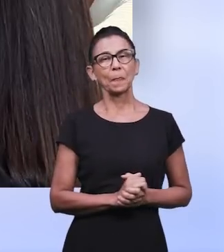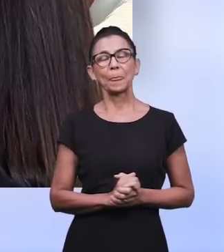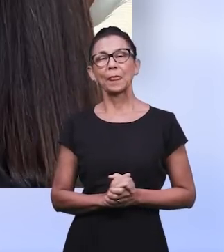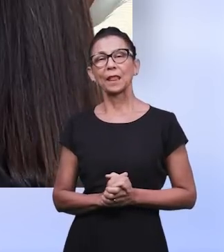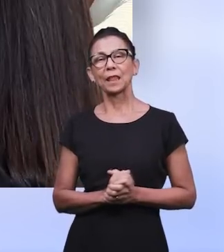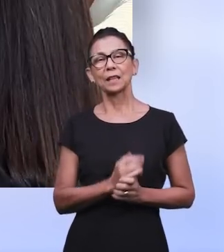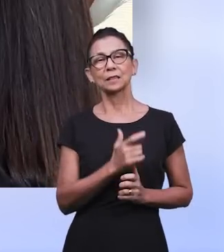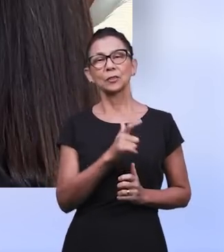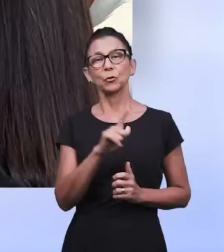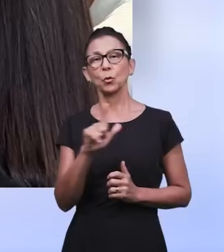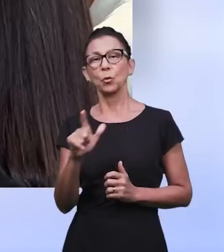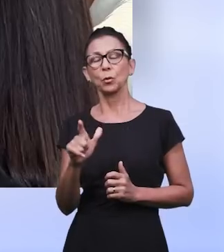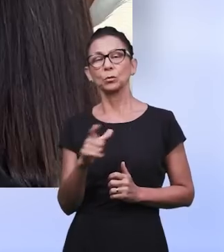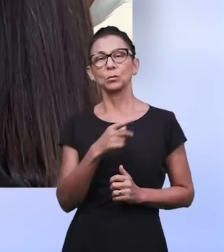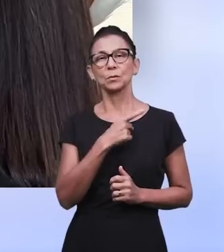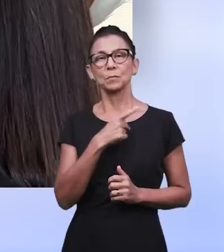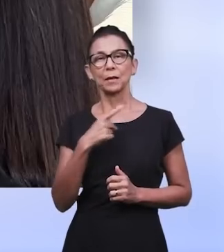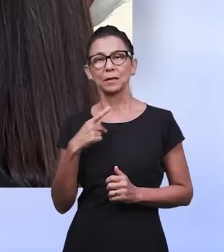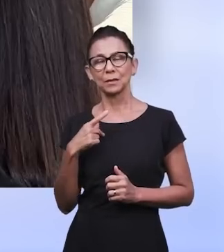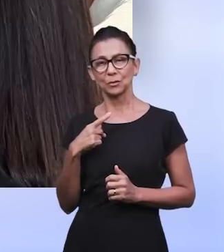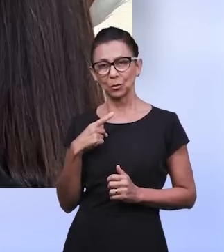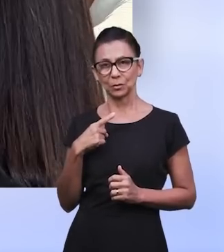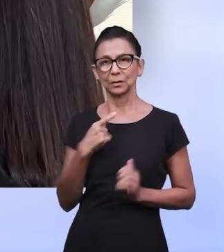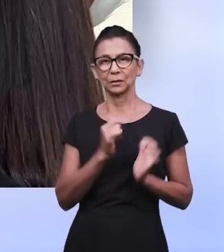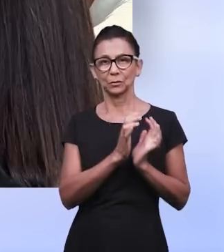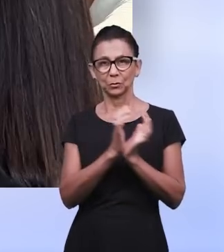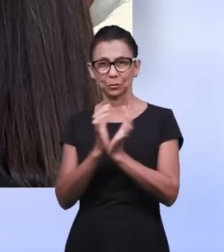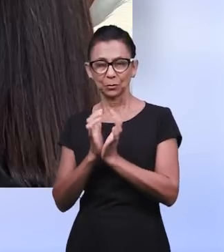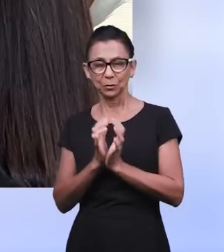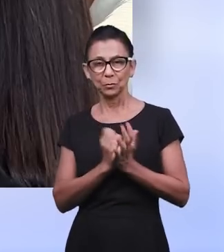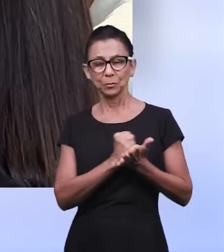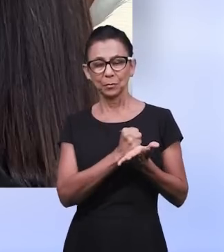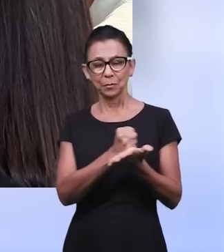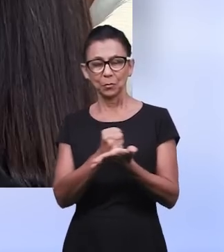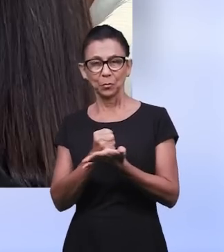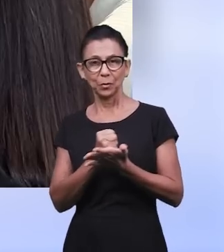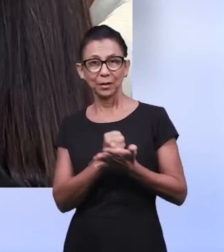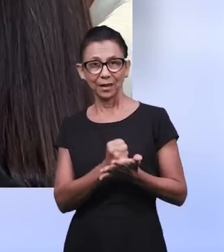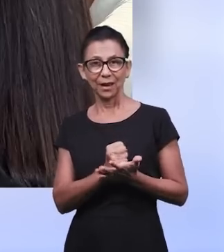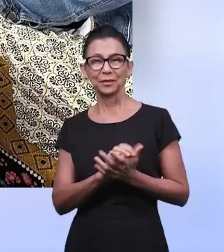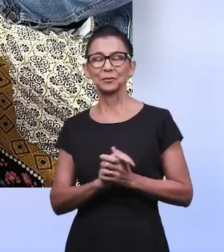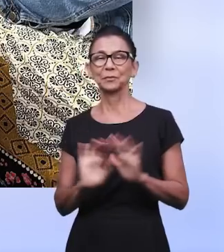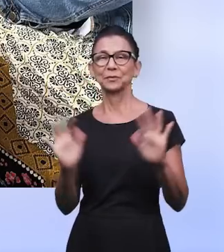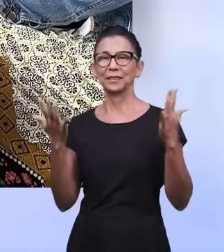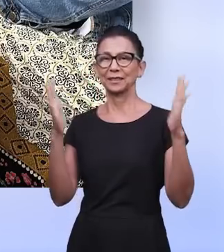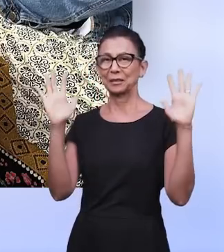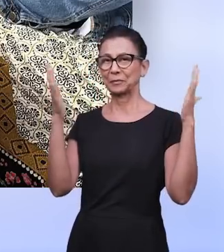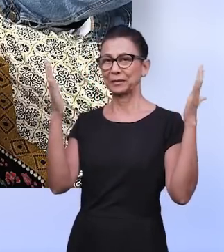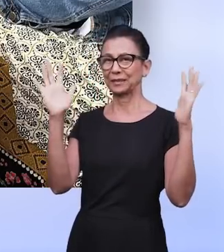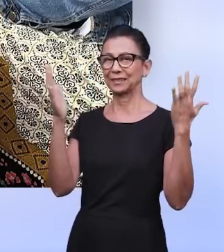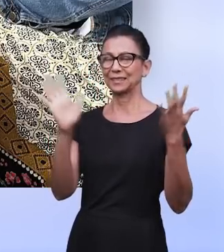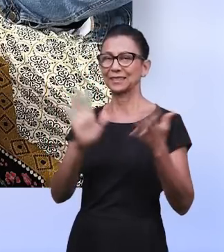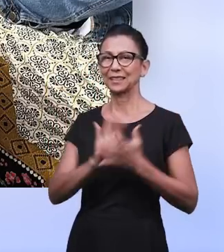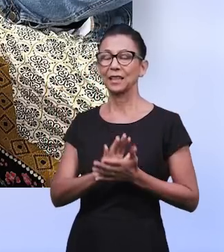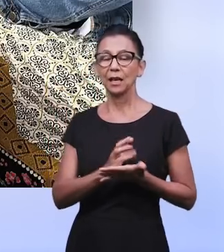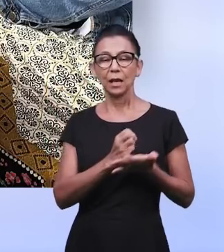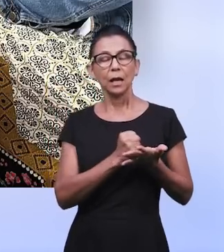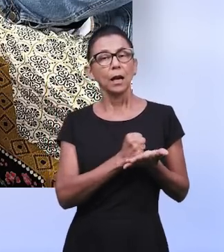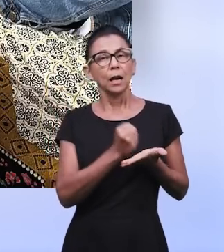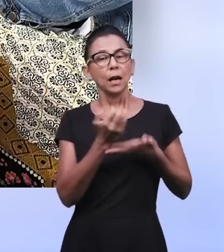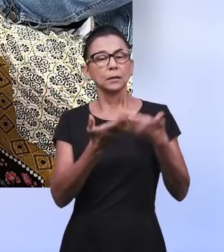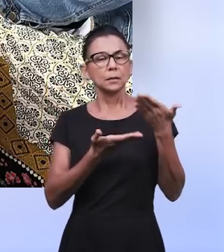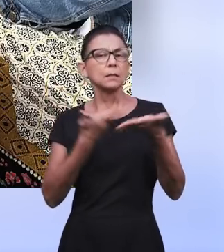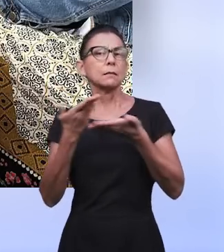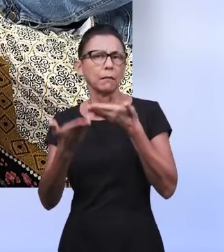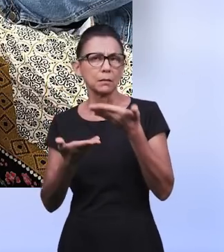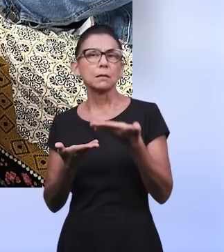Ogawa, os pastores Pirajara Freitas, Ramon de Paula e Taylor Vieira estiveram ali para essa celebração e auxiliaram na assistência